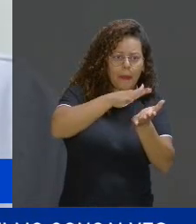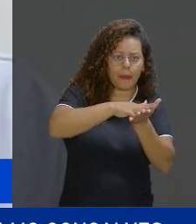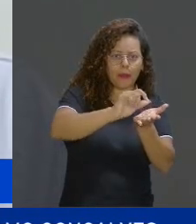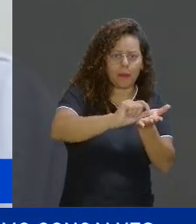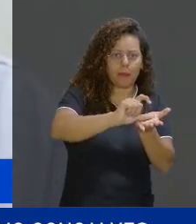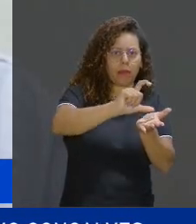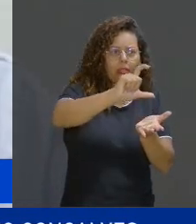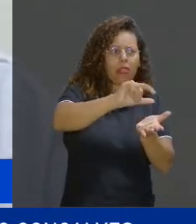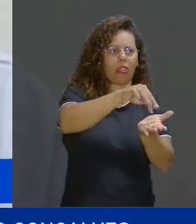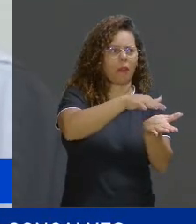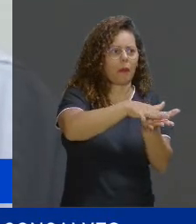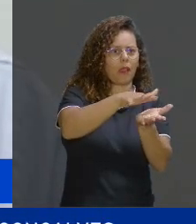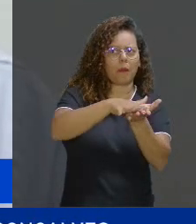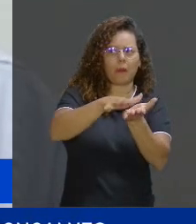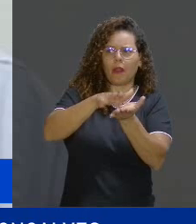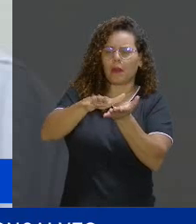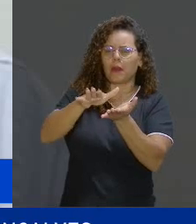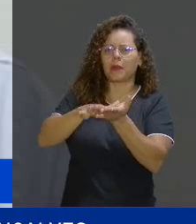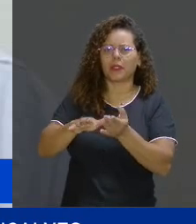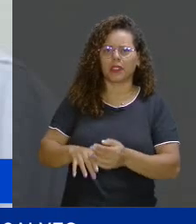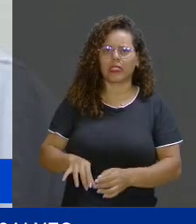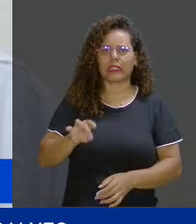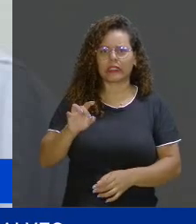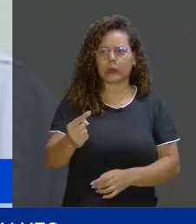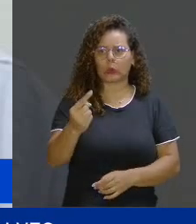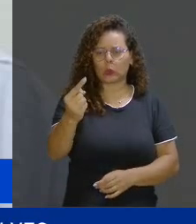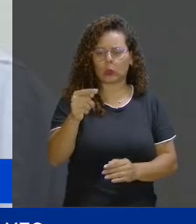que ainda não existe um artigo